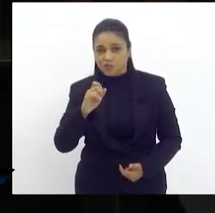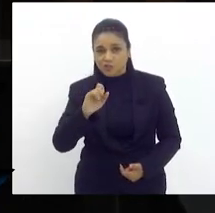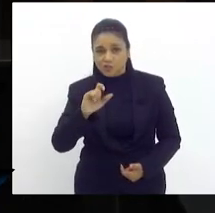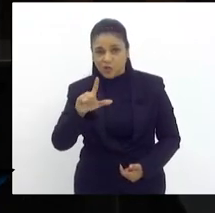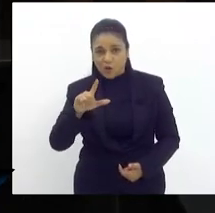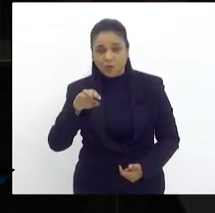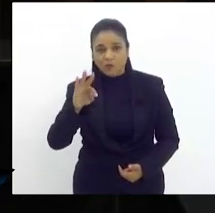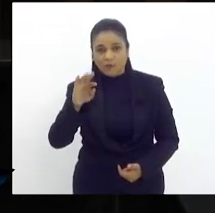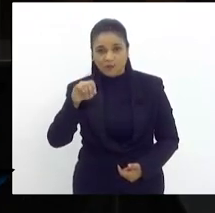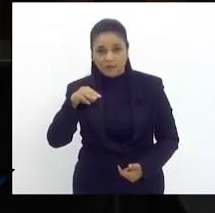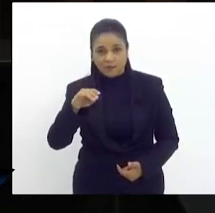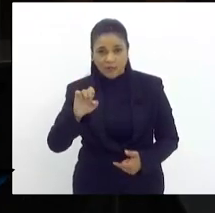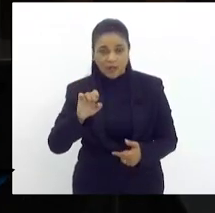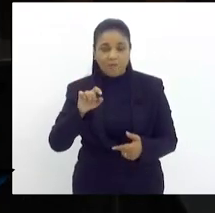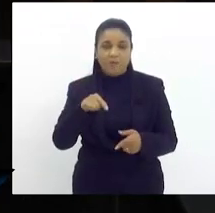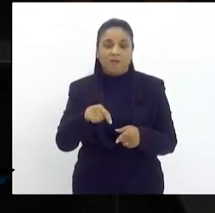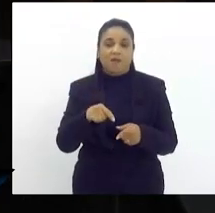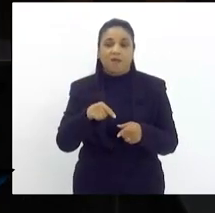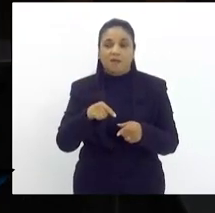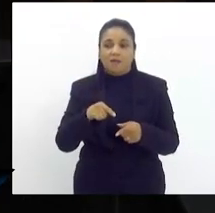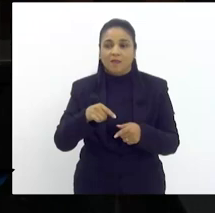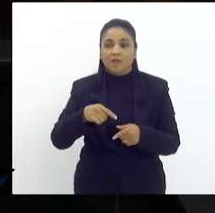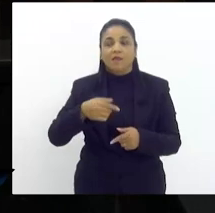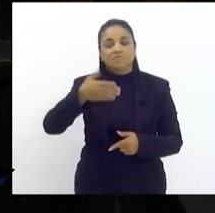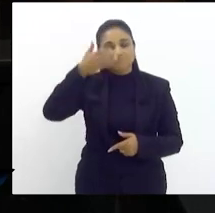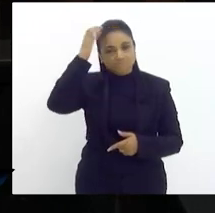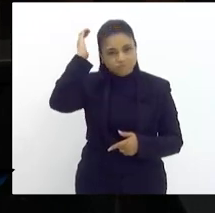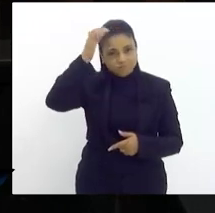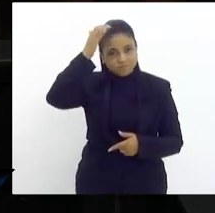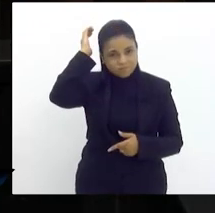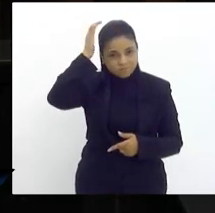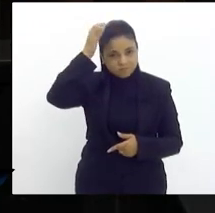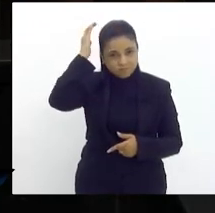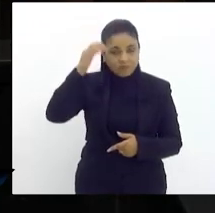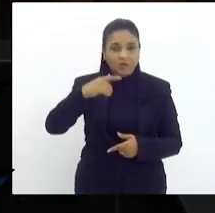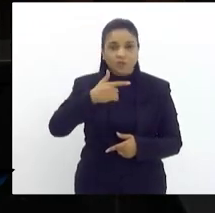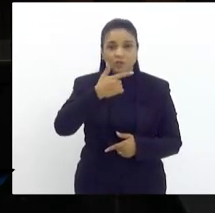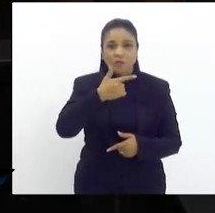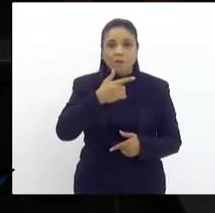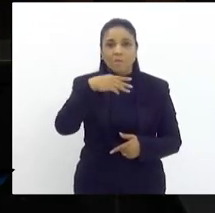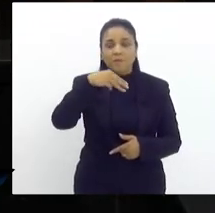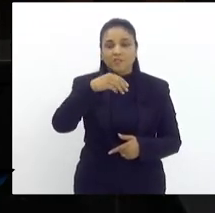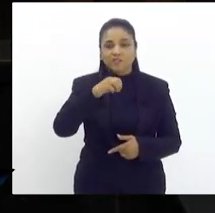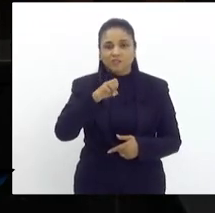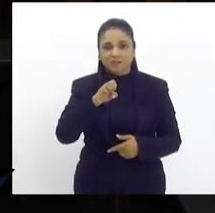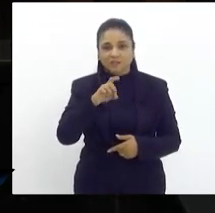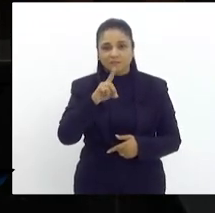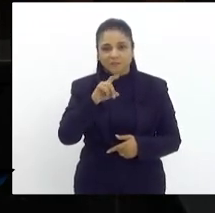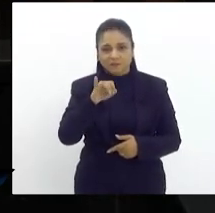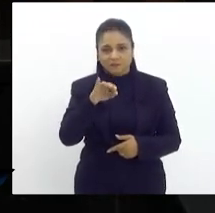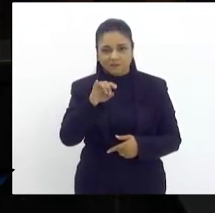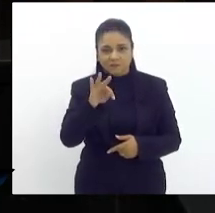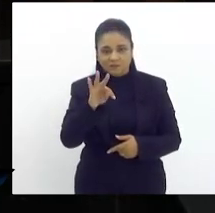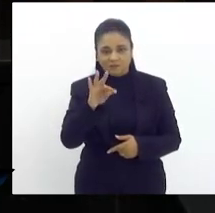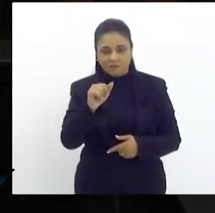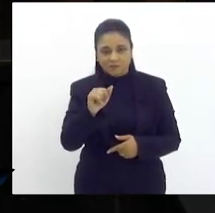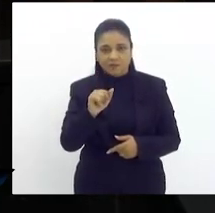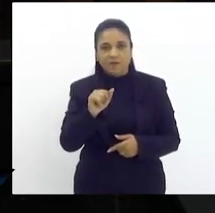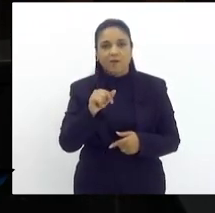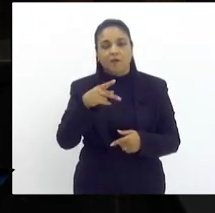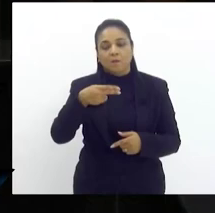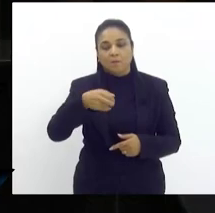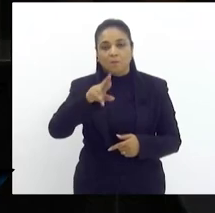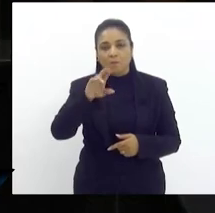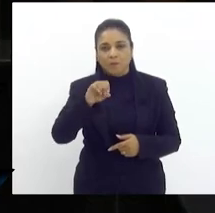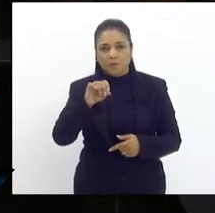Educação Medida Provisória 209 do ano de 2018 que